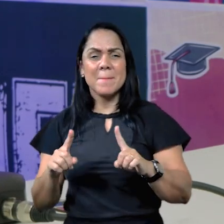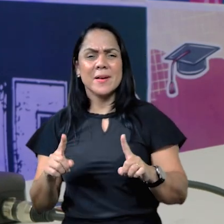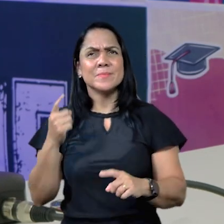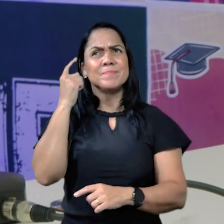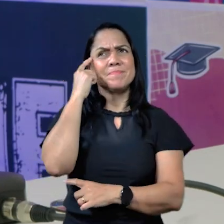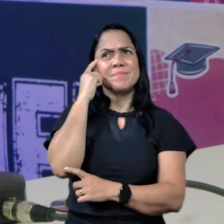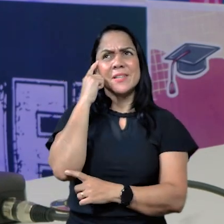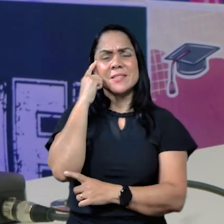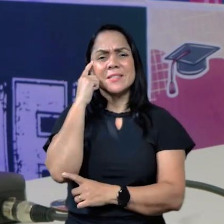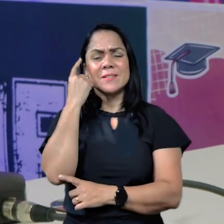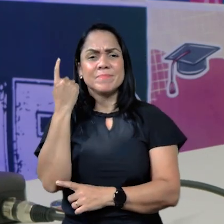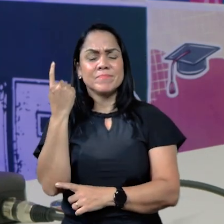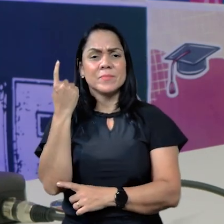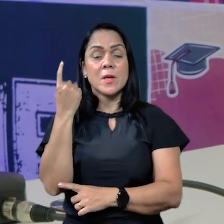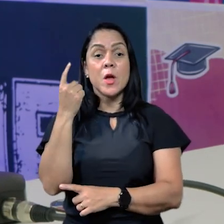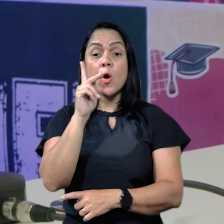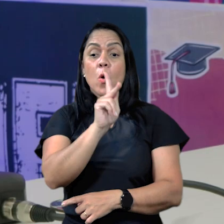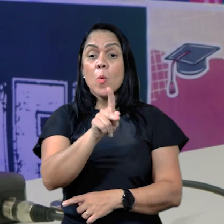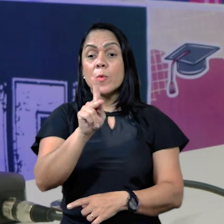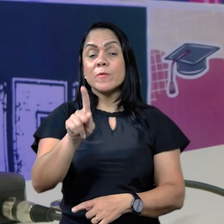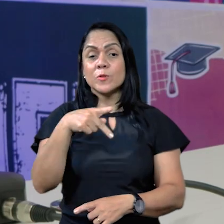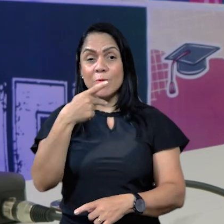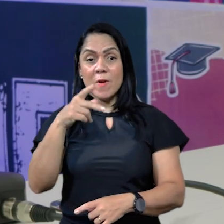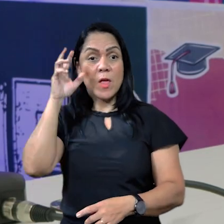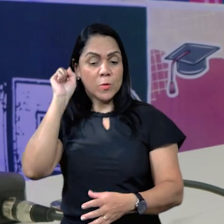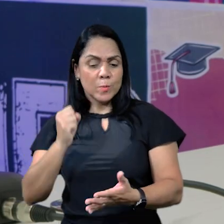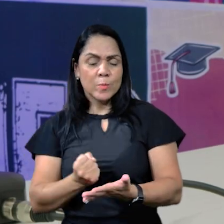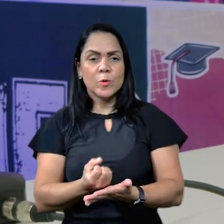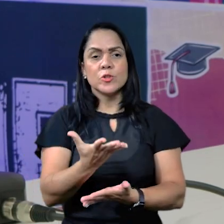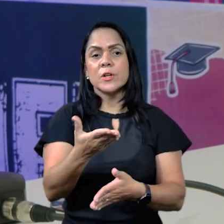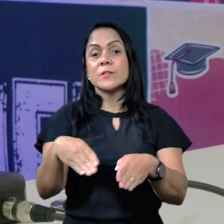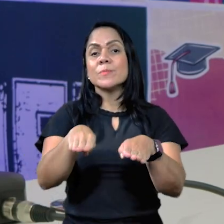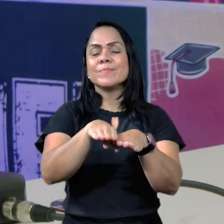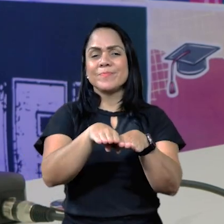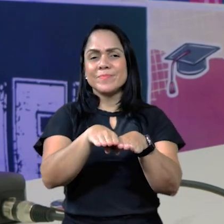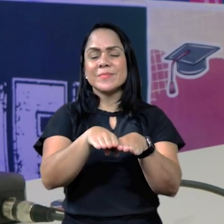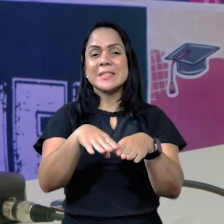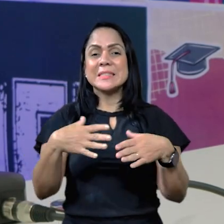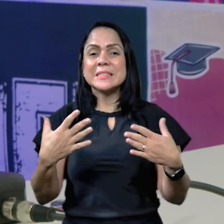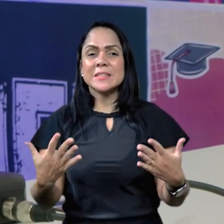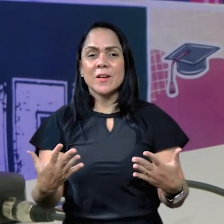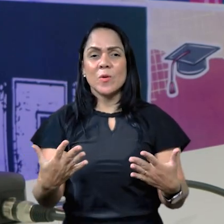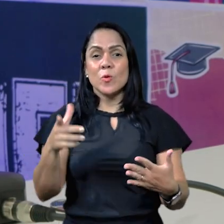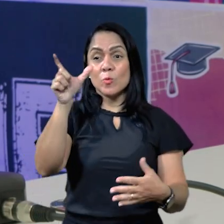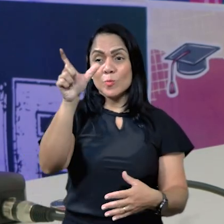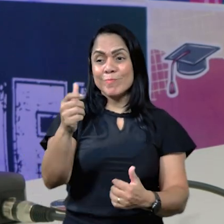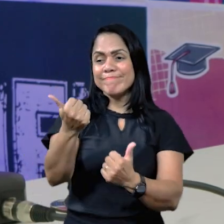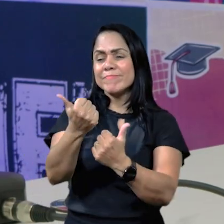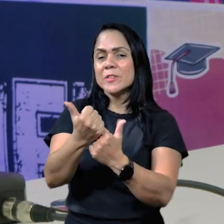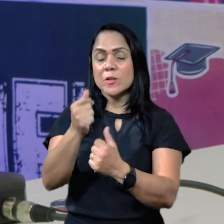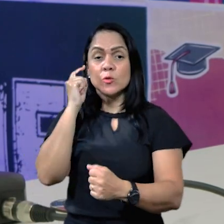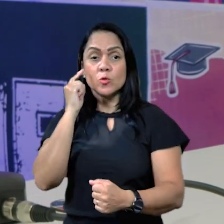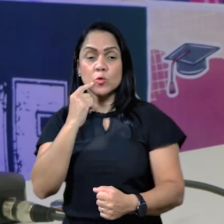imagina a situação. O professor agora há pouco falou num podcast sobre empatia. Agora, você se coloca no lugar da pessoa surda. Ele